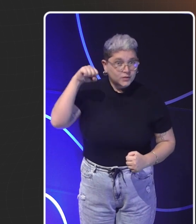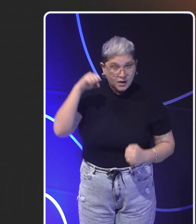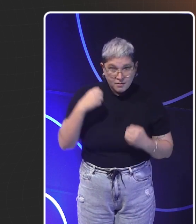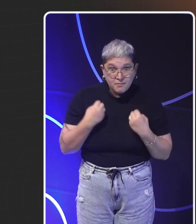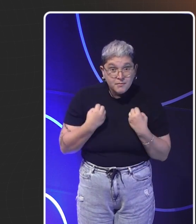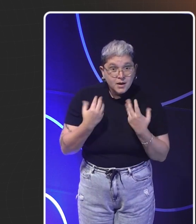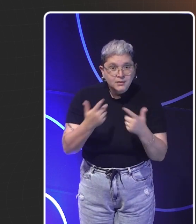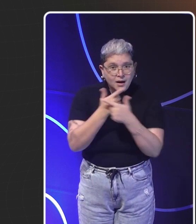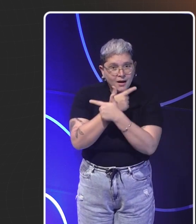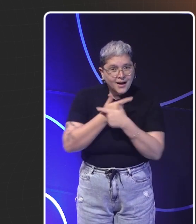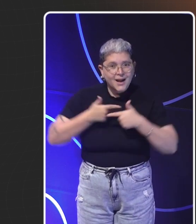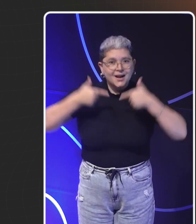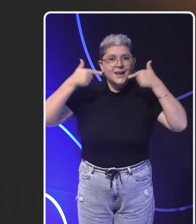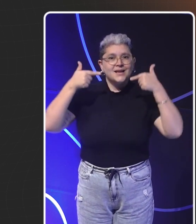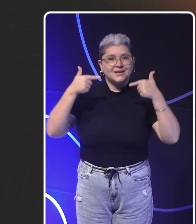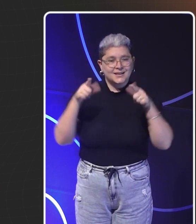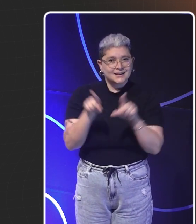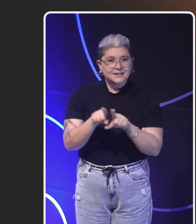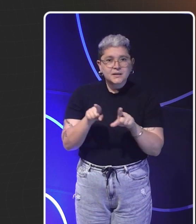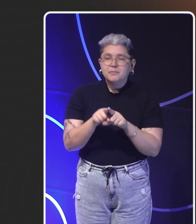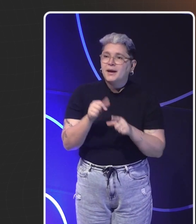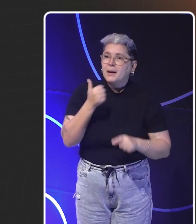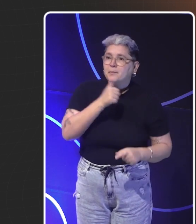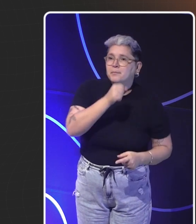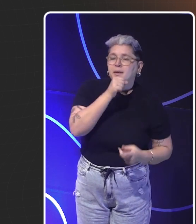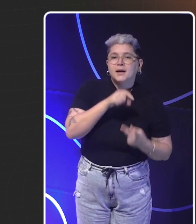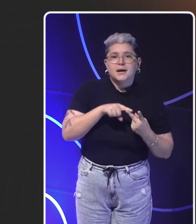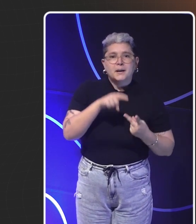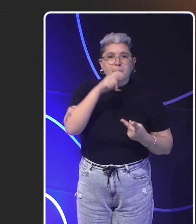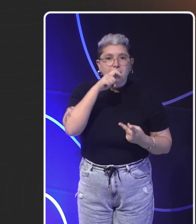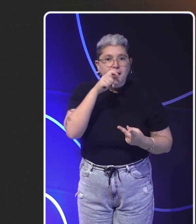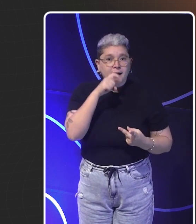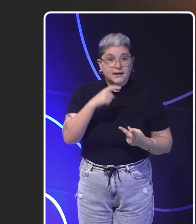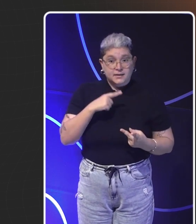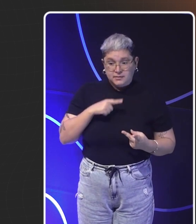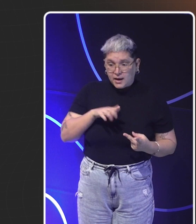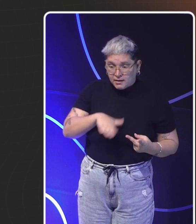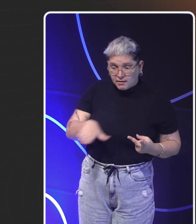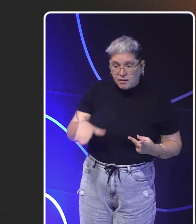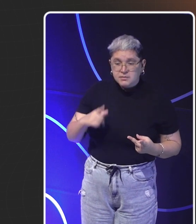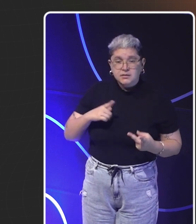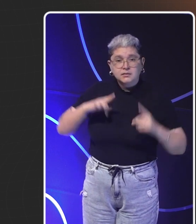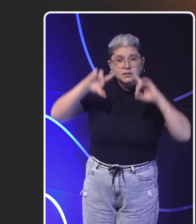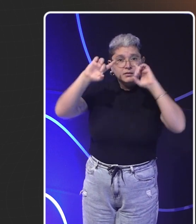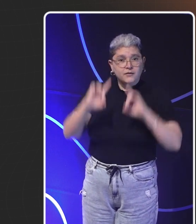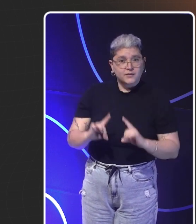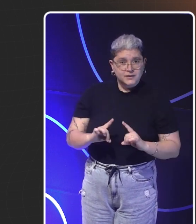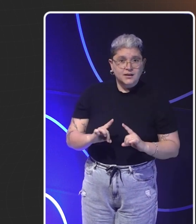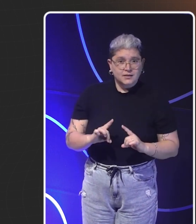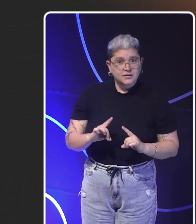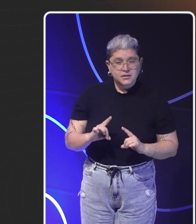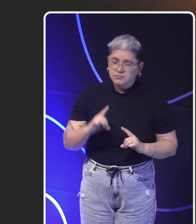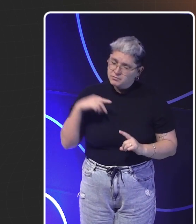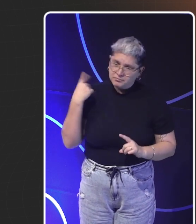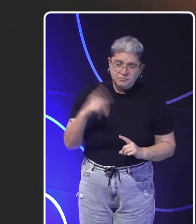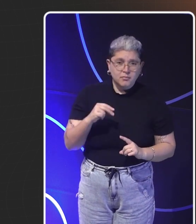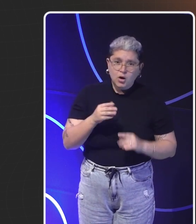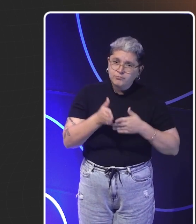um pouquinho de esperança para pais, mães de crianças com alguns tipos de deficiência e vamos em frente.